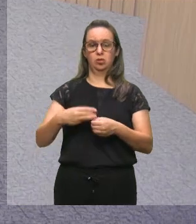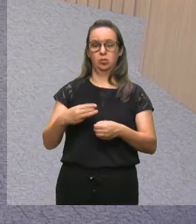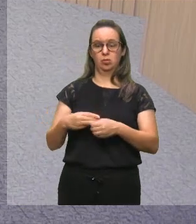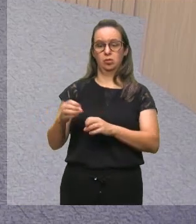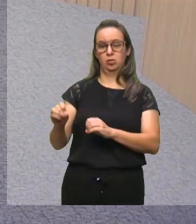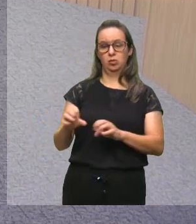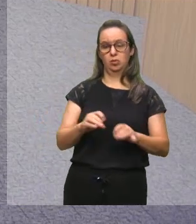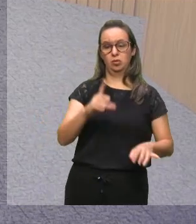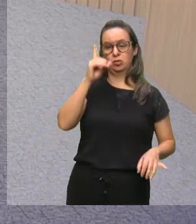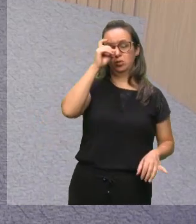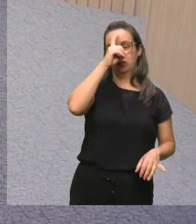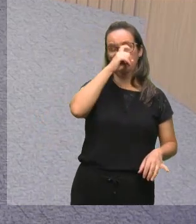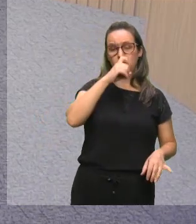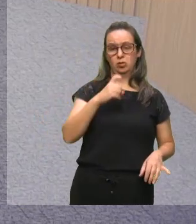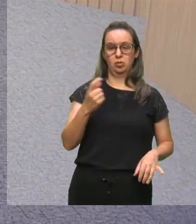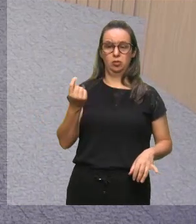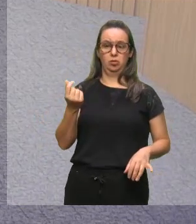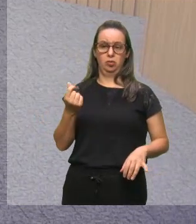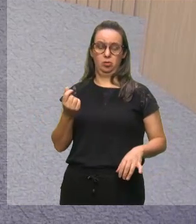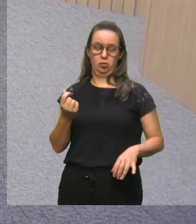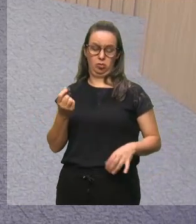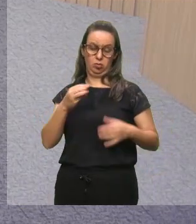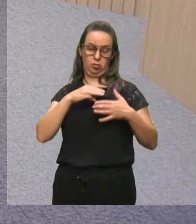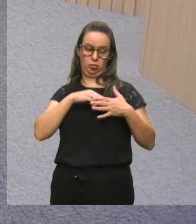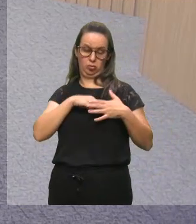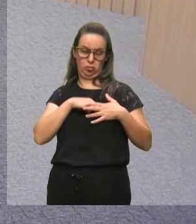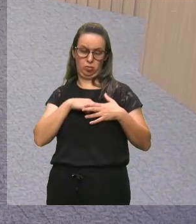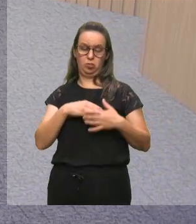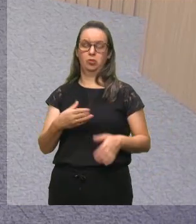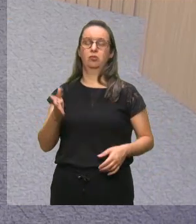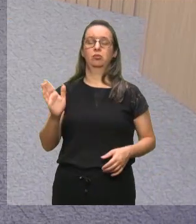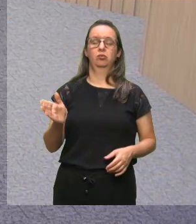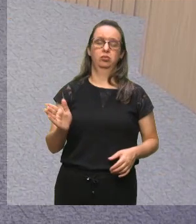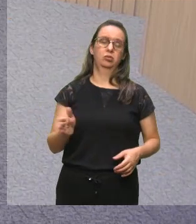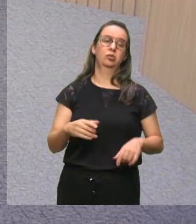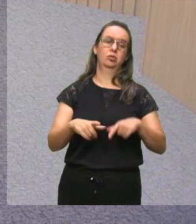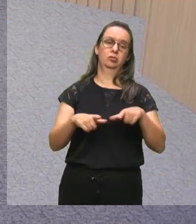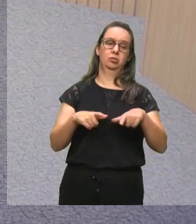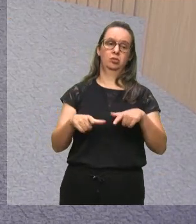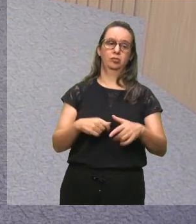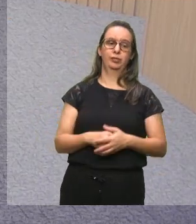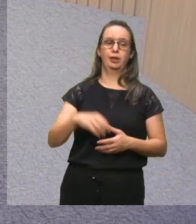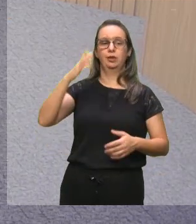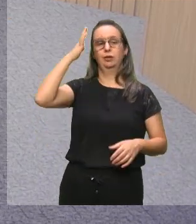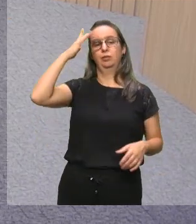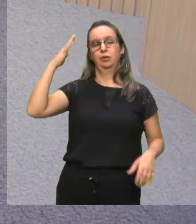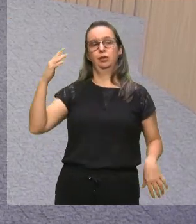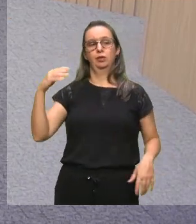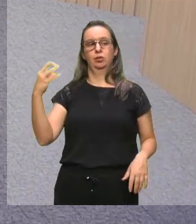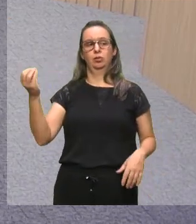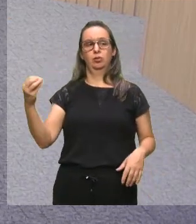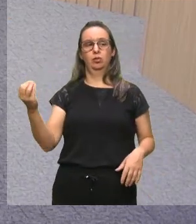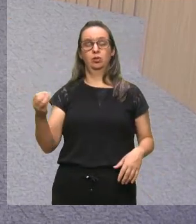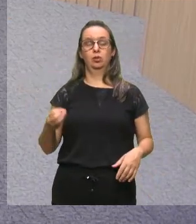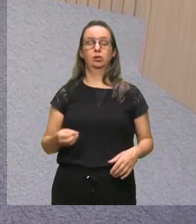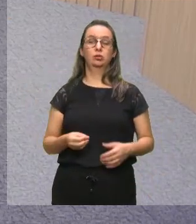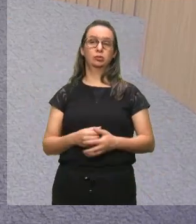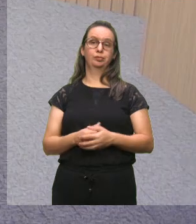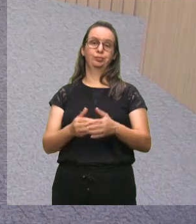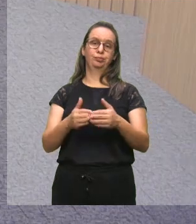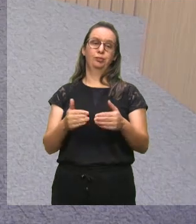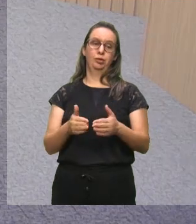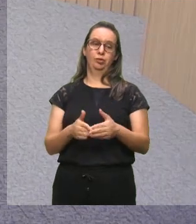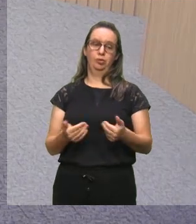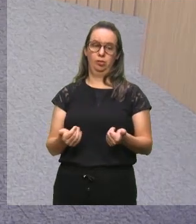de arranjar dotação para pagar o piso do que está em efetivo exercício, imagina quando a gente começar a chegar a essas requisições de pequeno valor,